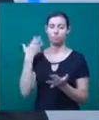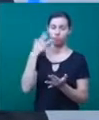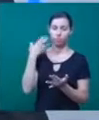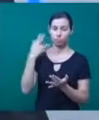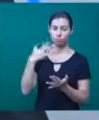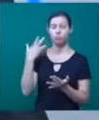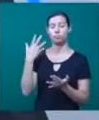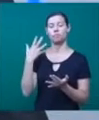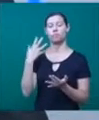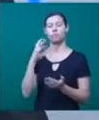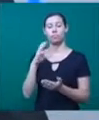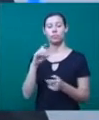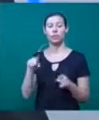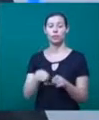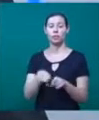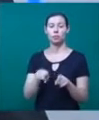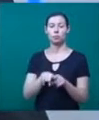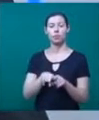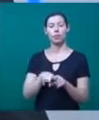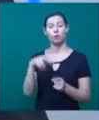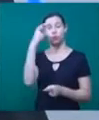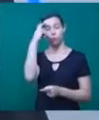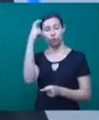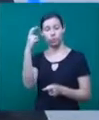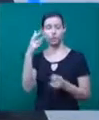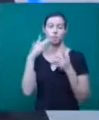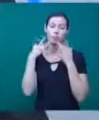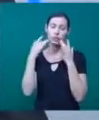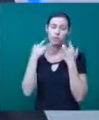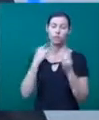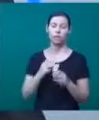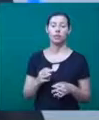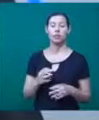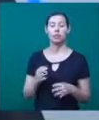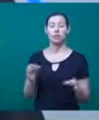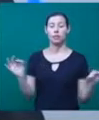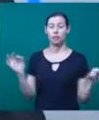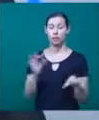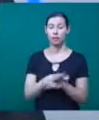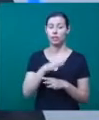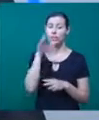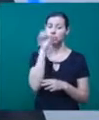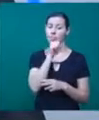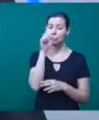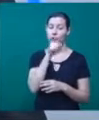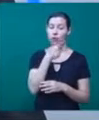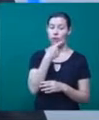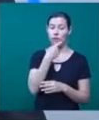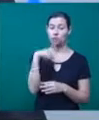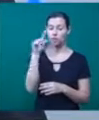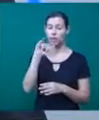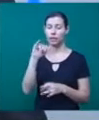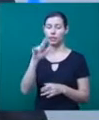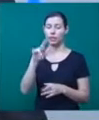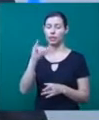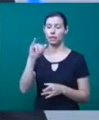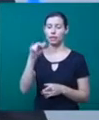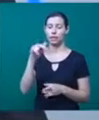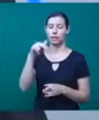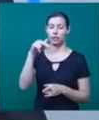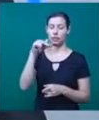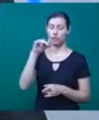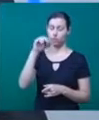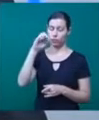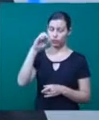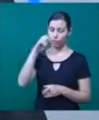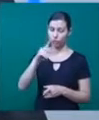E encerramos o evento no sábado com um dia de campo. Lá em Iraí de Minas, nós iremos os participantes que